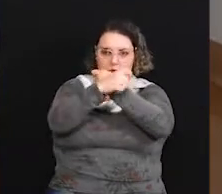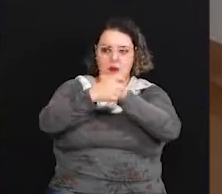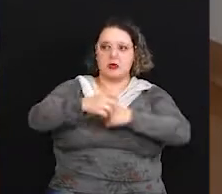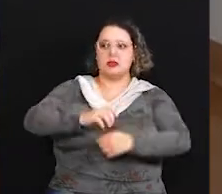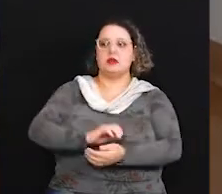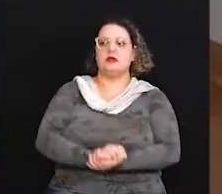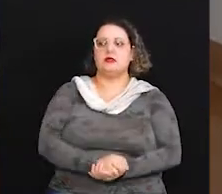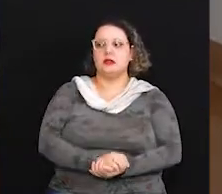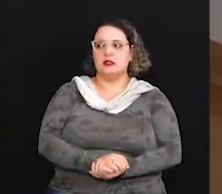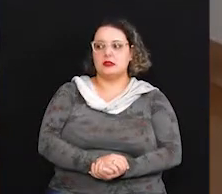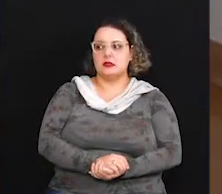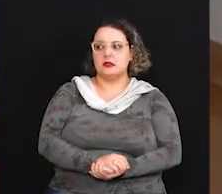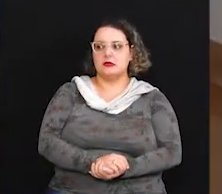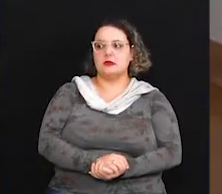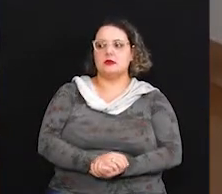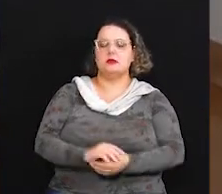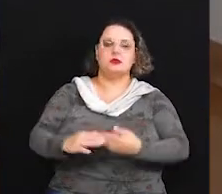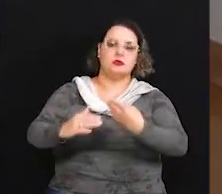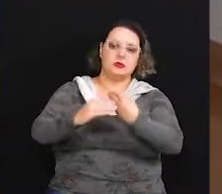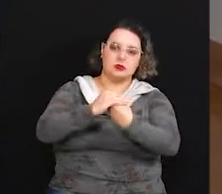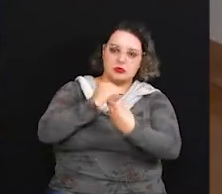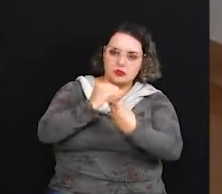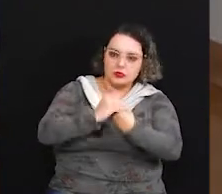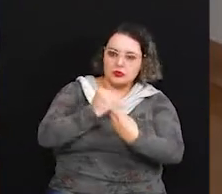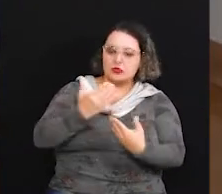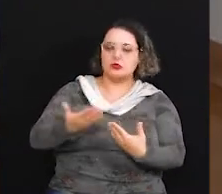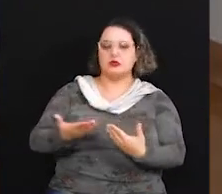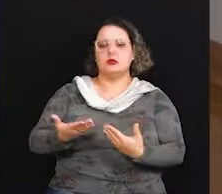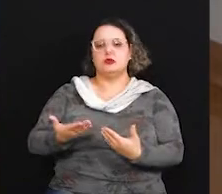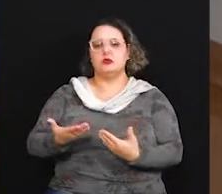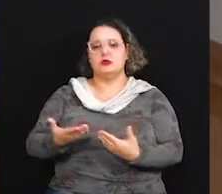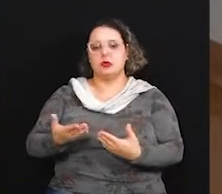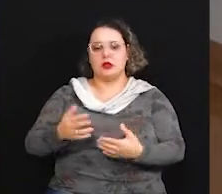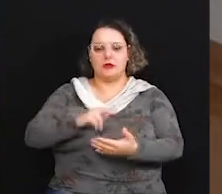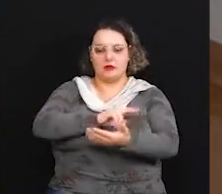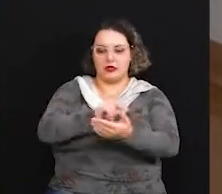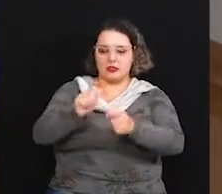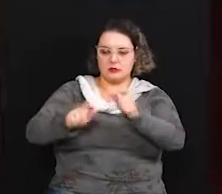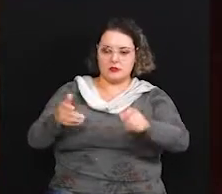que nos orientou e que muita gente participou.